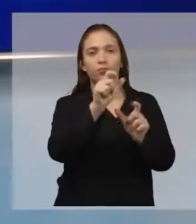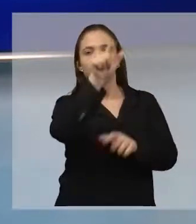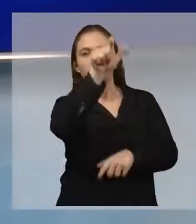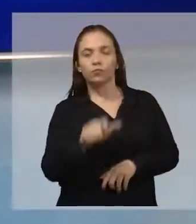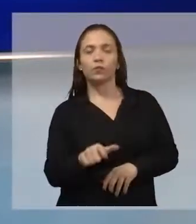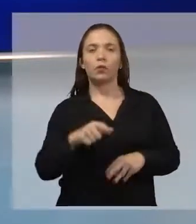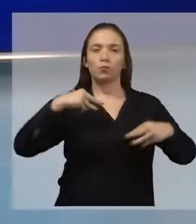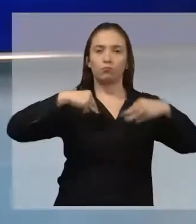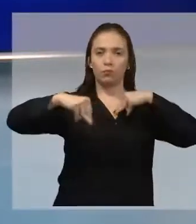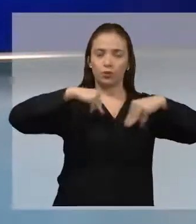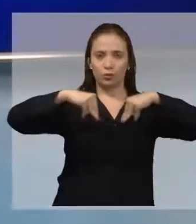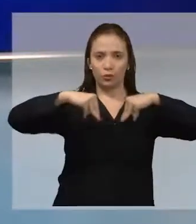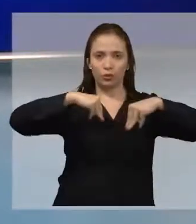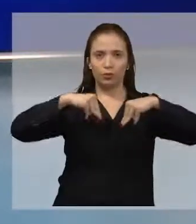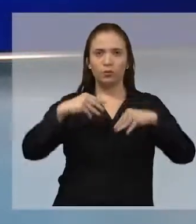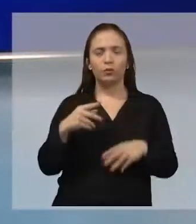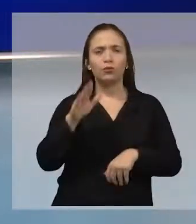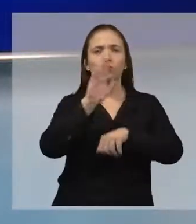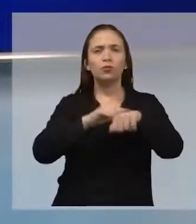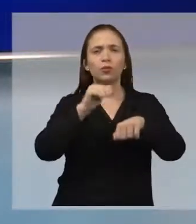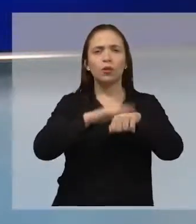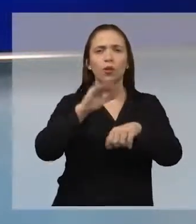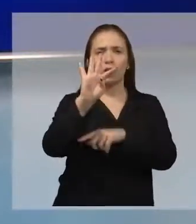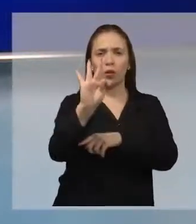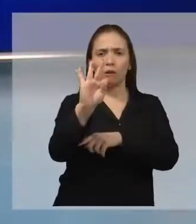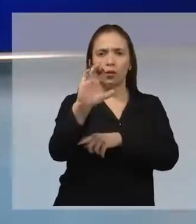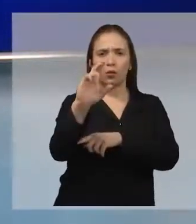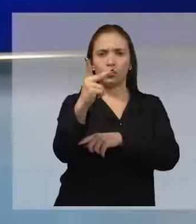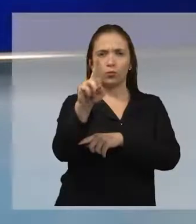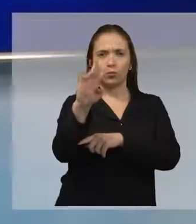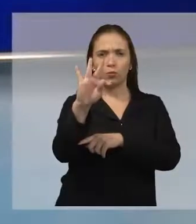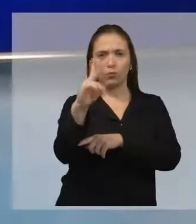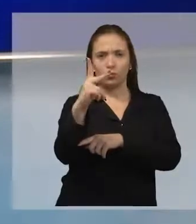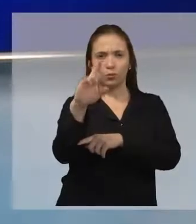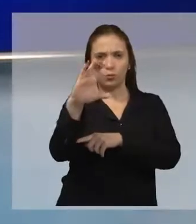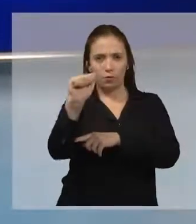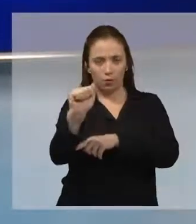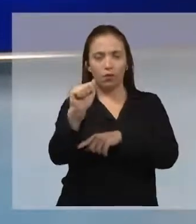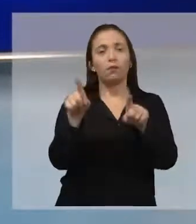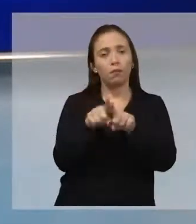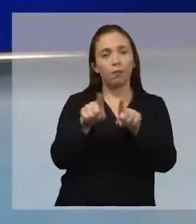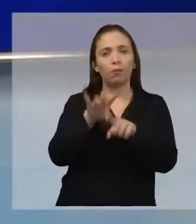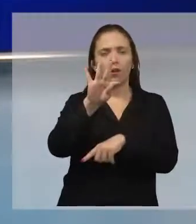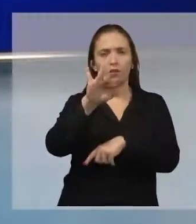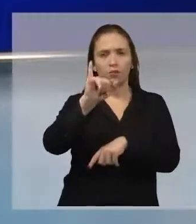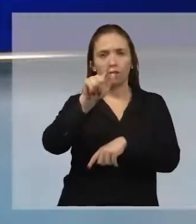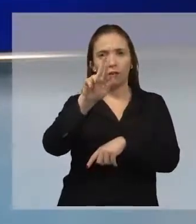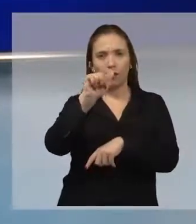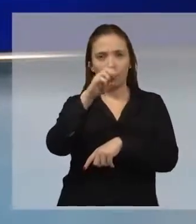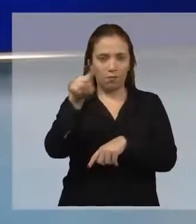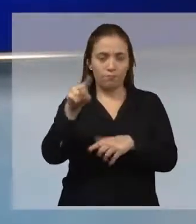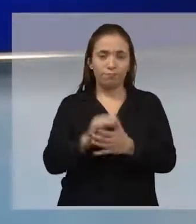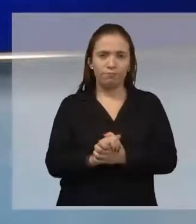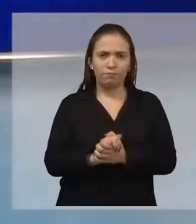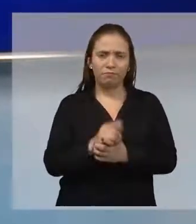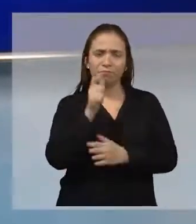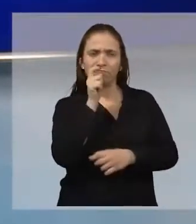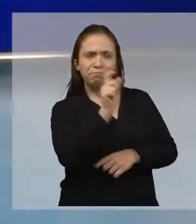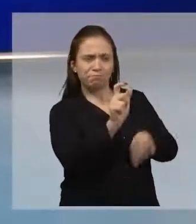reforma de tchutchuca e tigrão. Como disse, a democracia